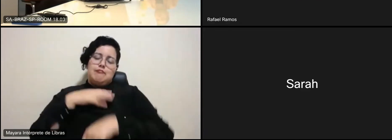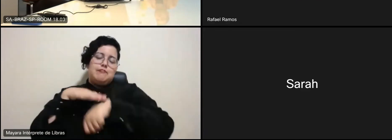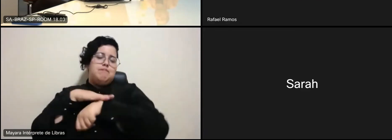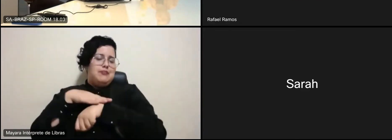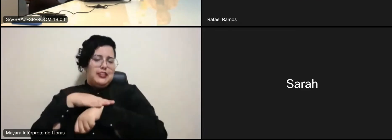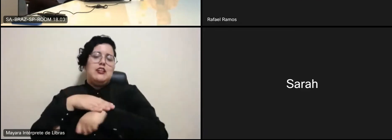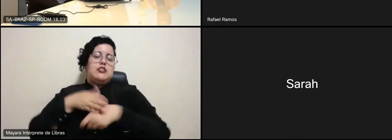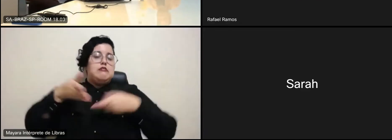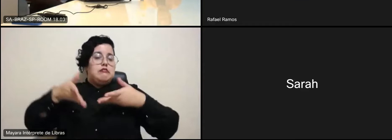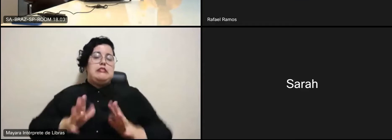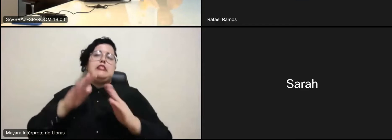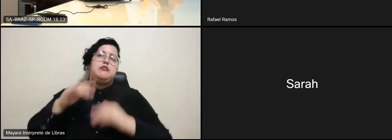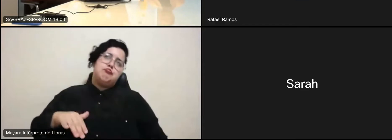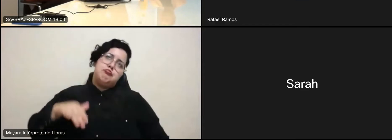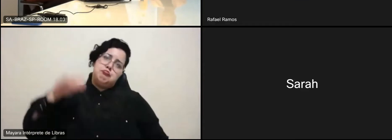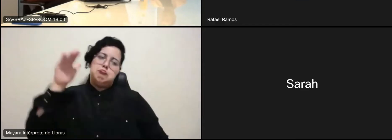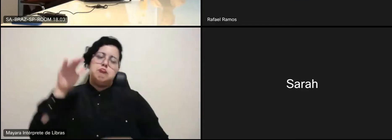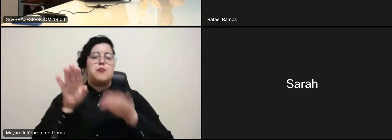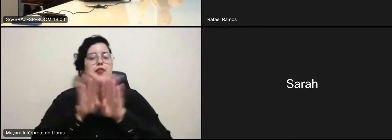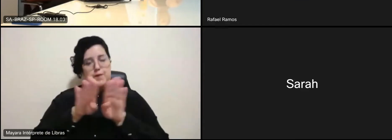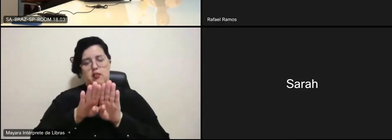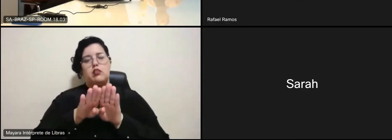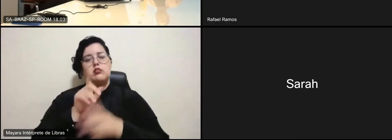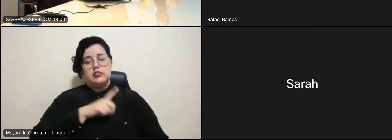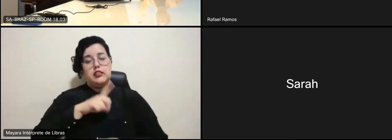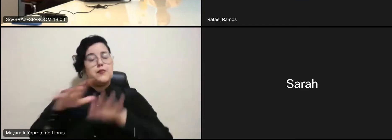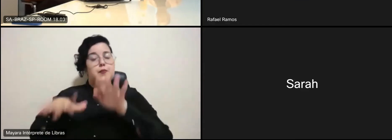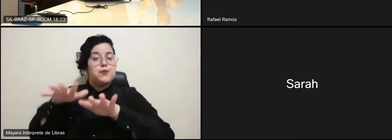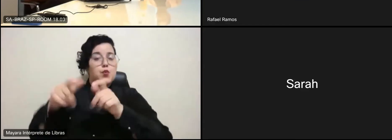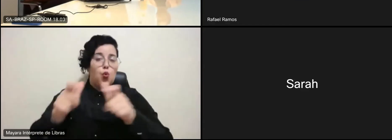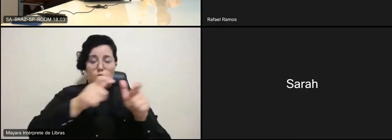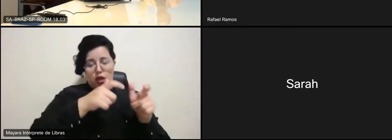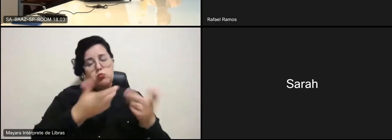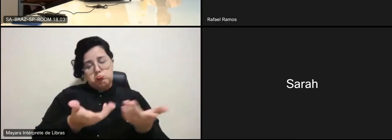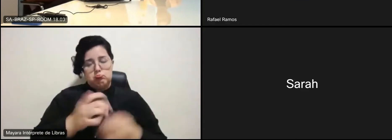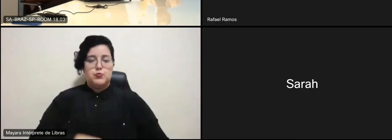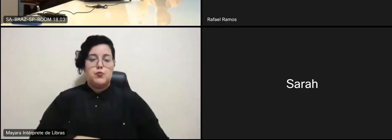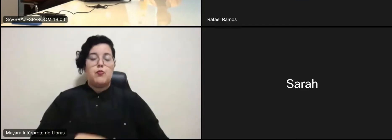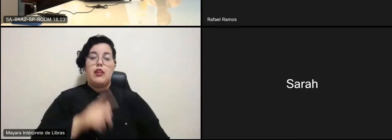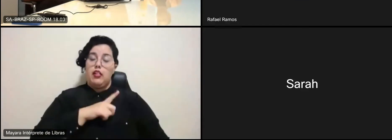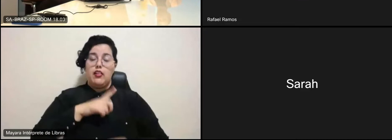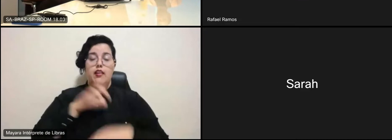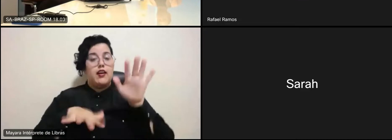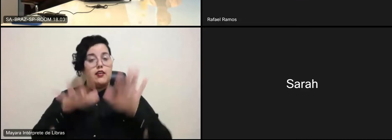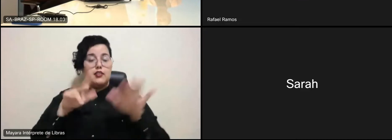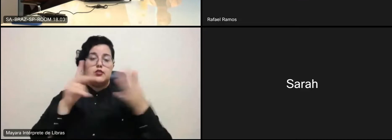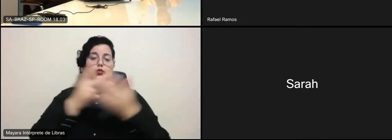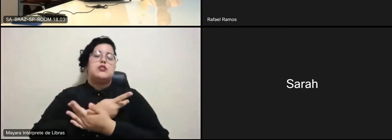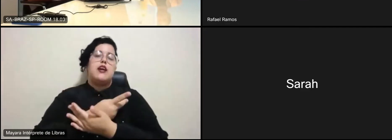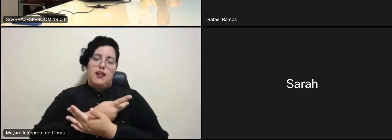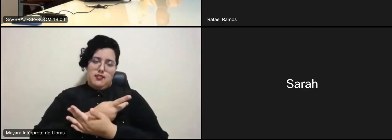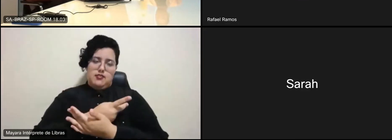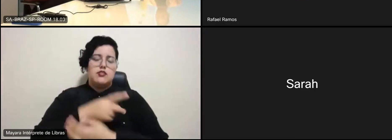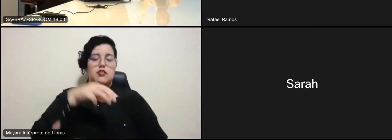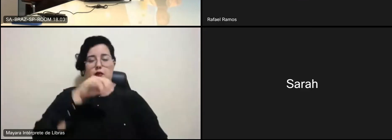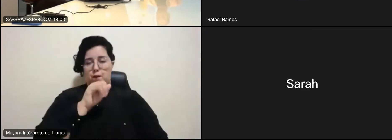nascimento. E não é diferente com dependendo da localidade. Então, a gente passa por situações de